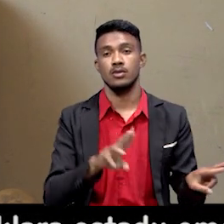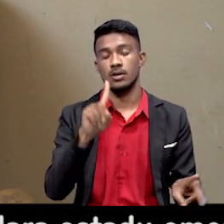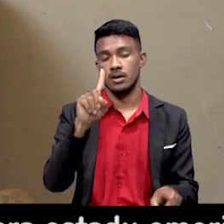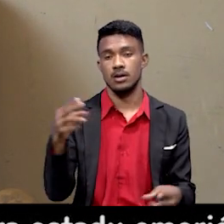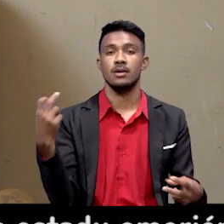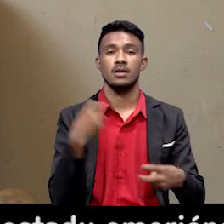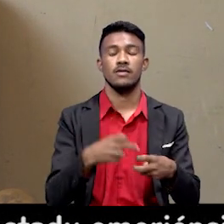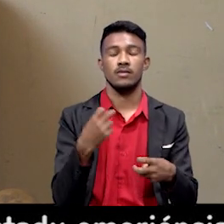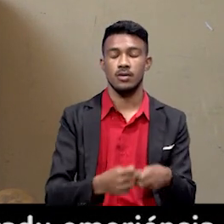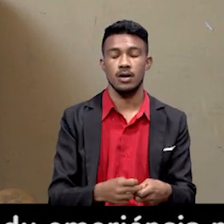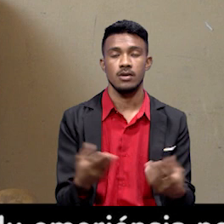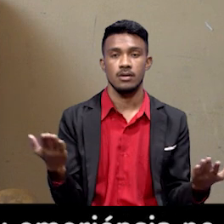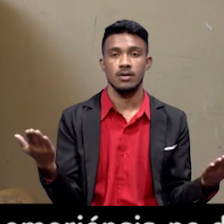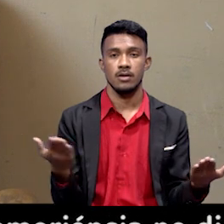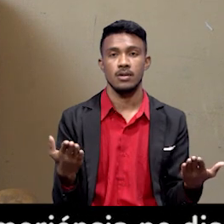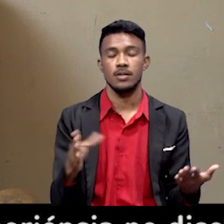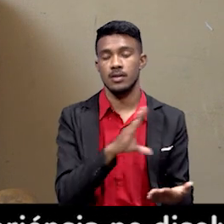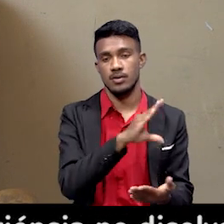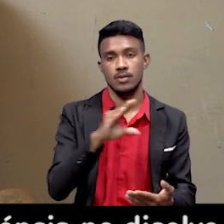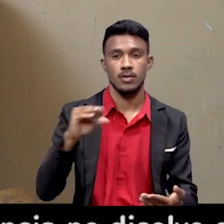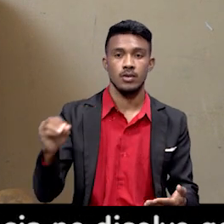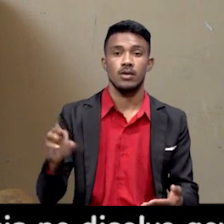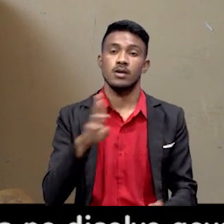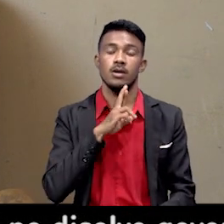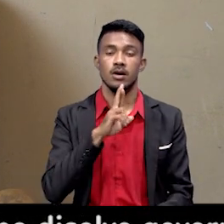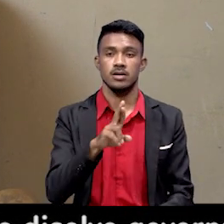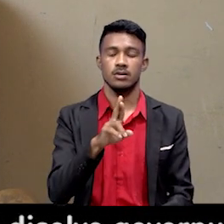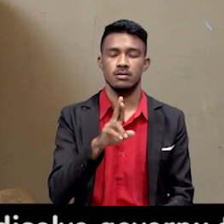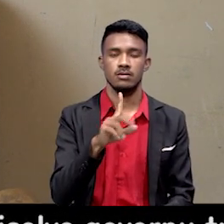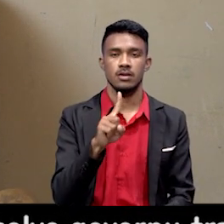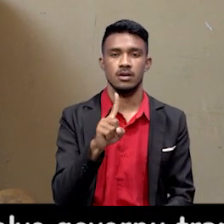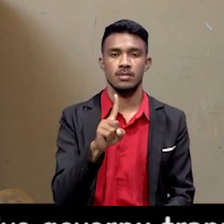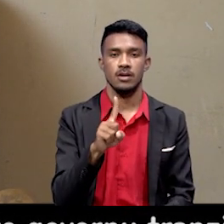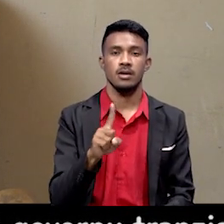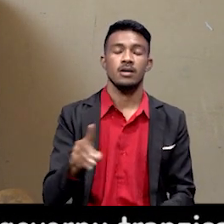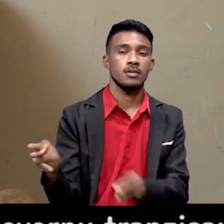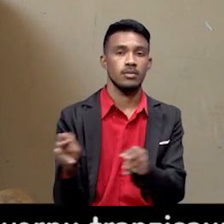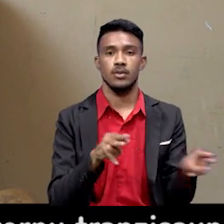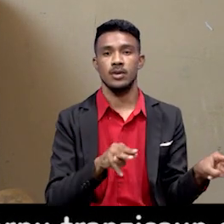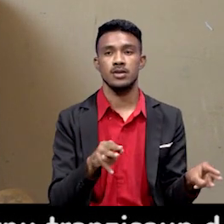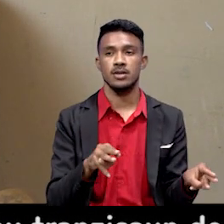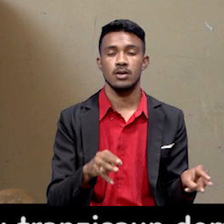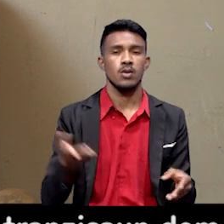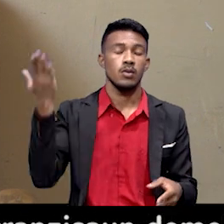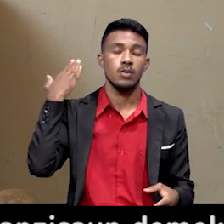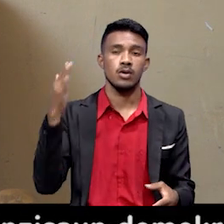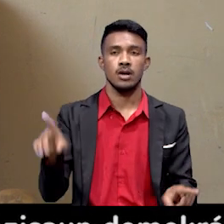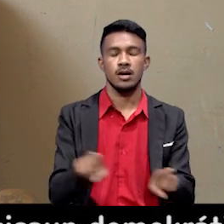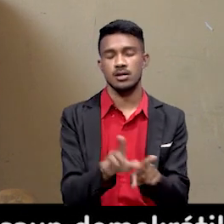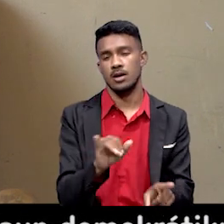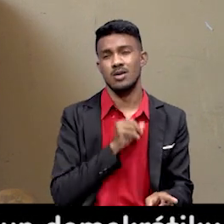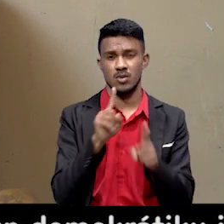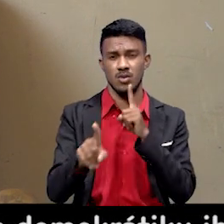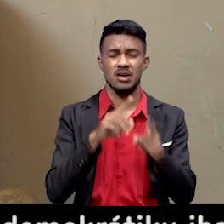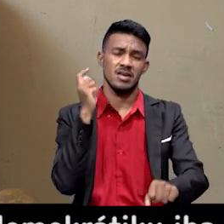duni e razão ida ve mudança ninia ne ne urukan sonha otete ia mos amni